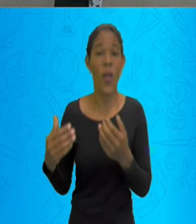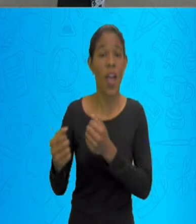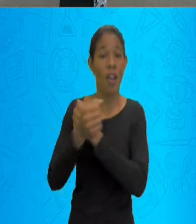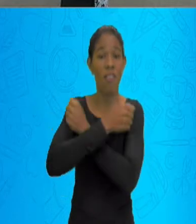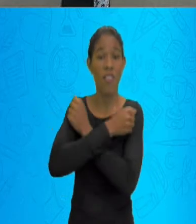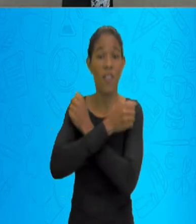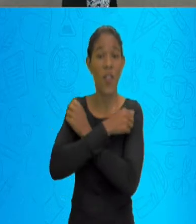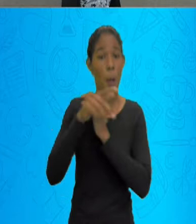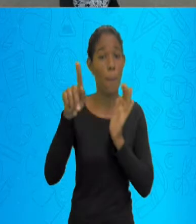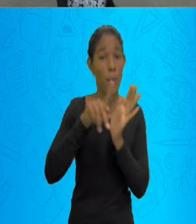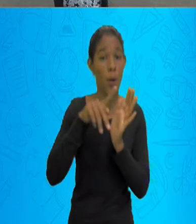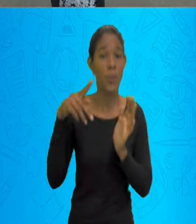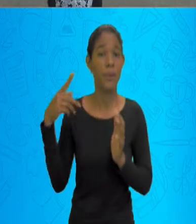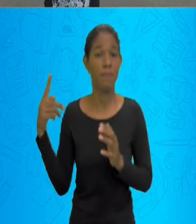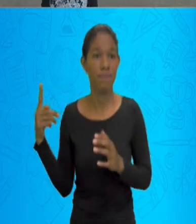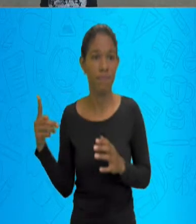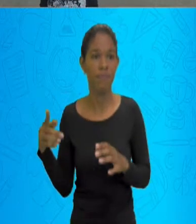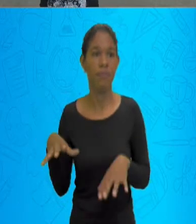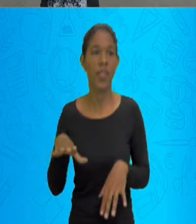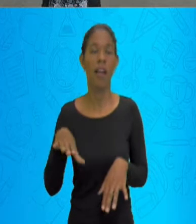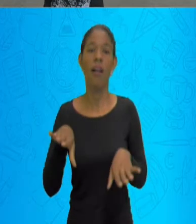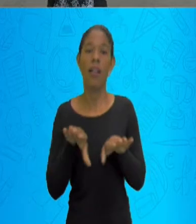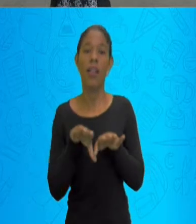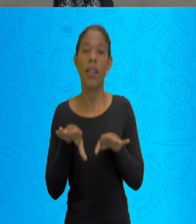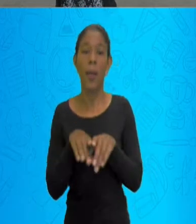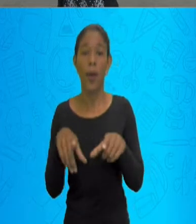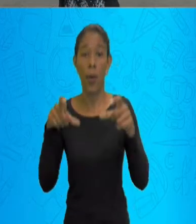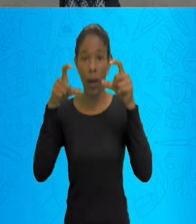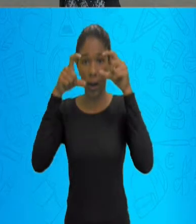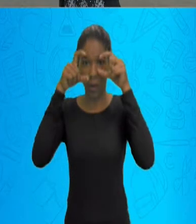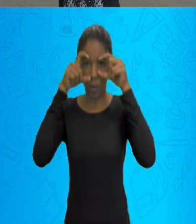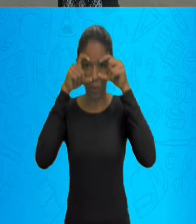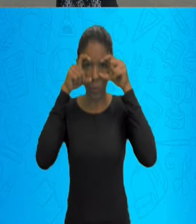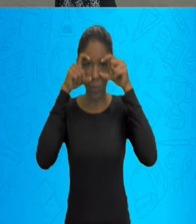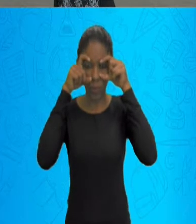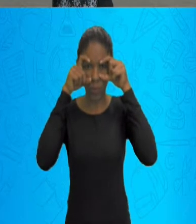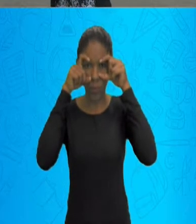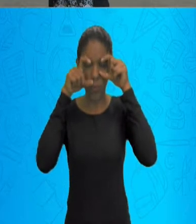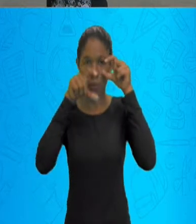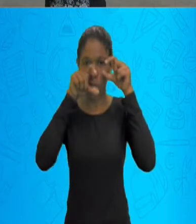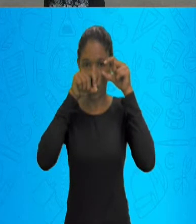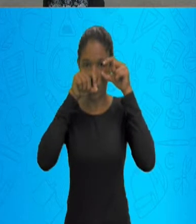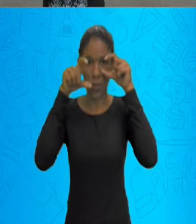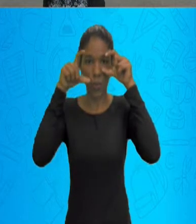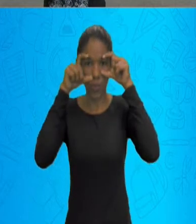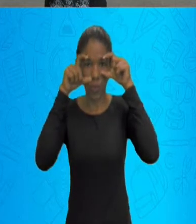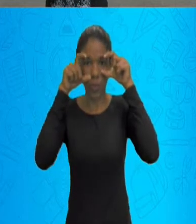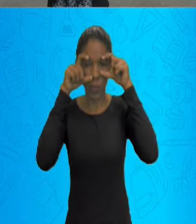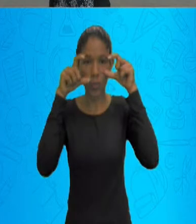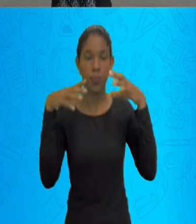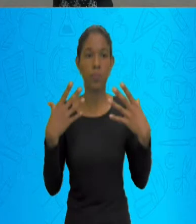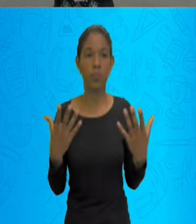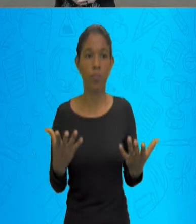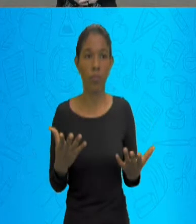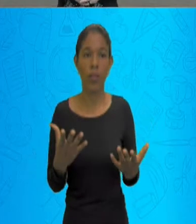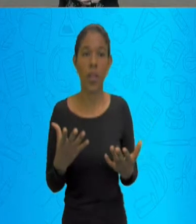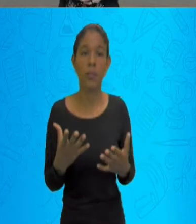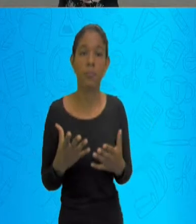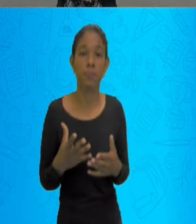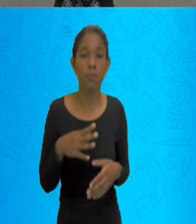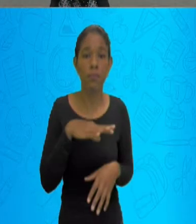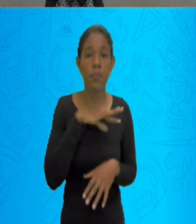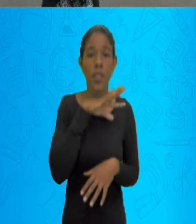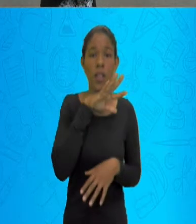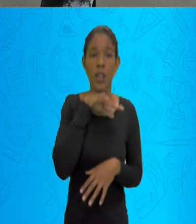coruja, ela não é um bichinho, né? Mas aqui no caso, ela serve